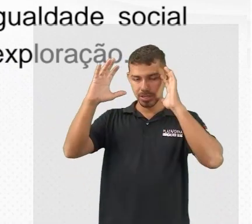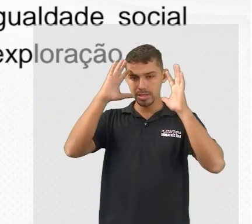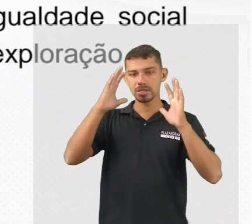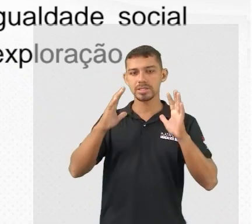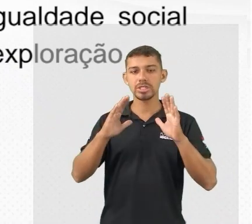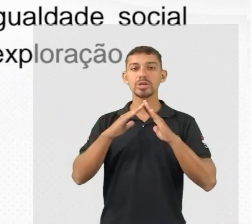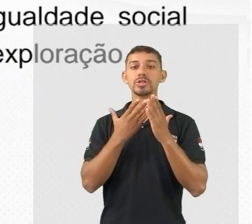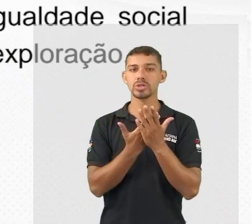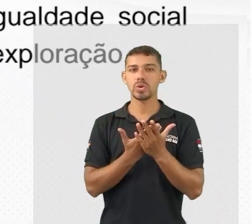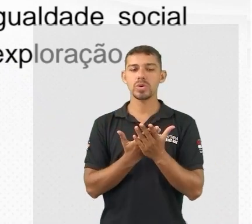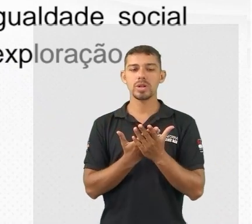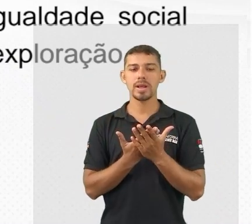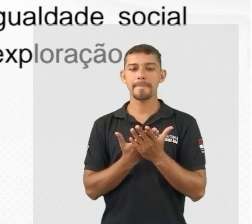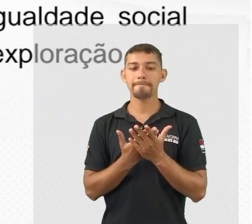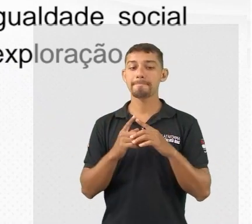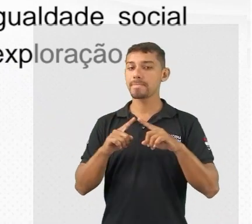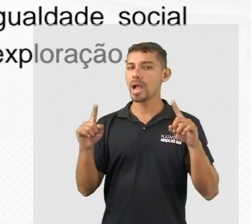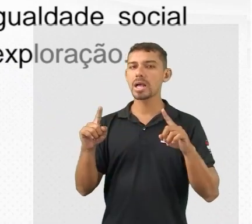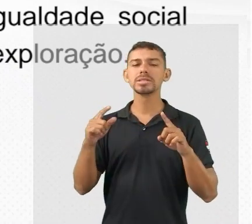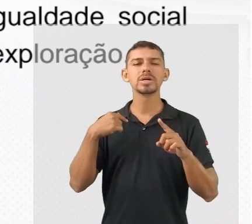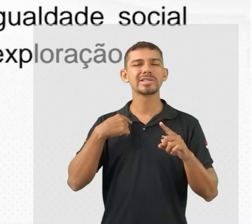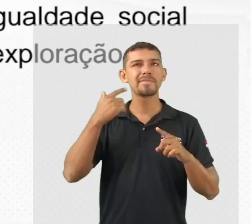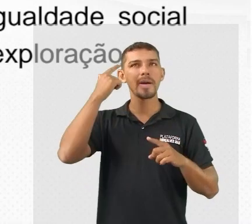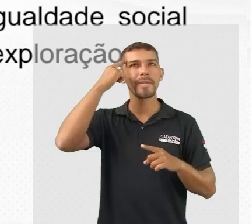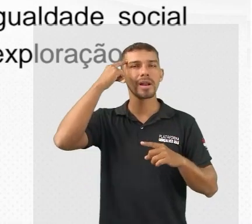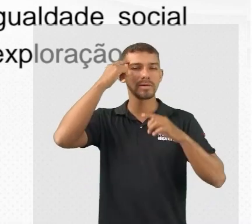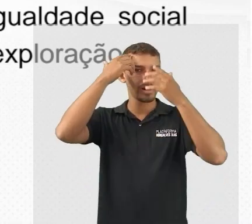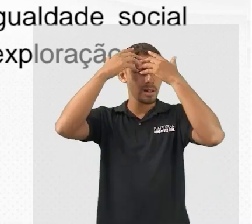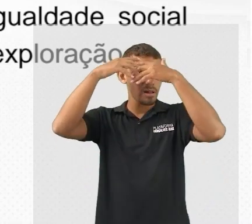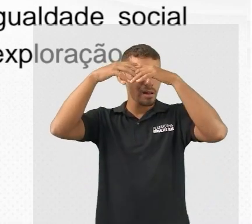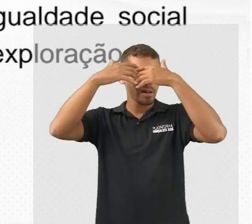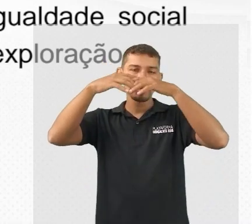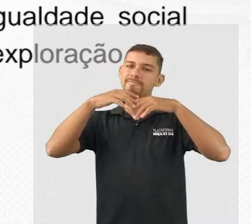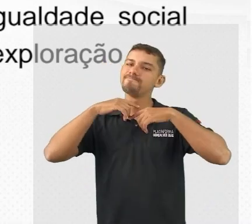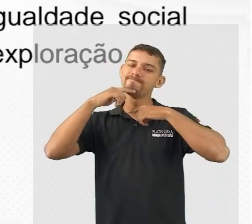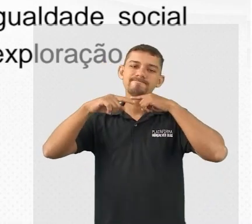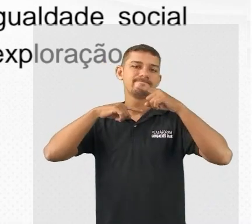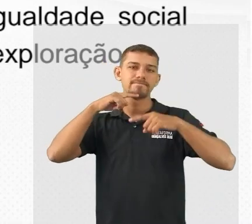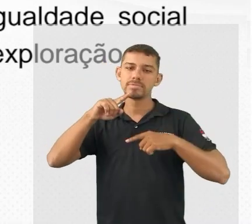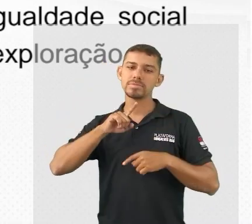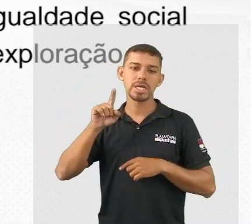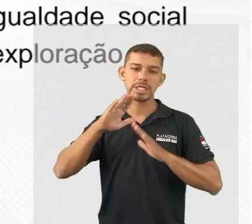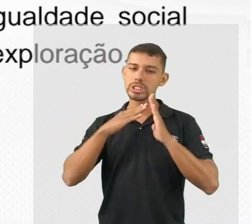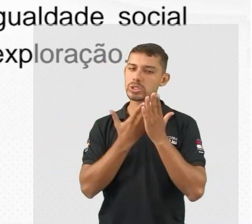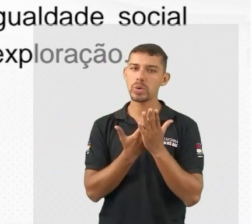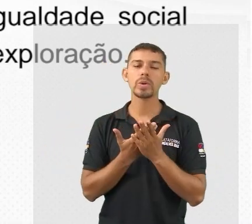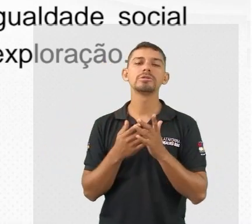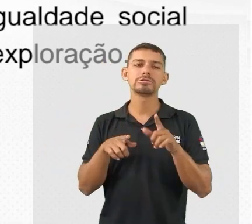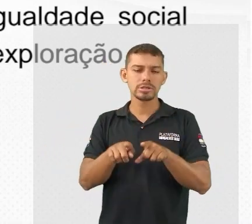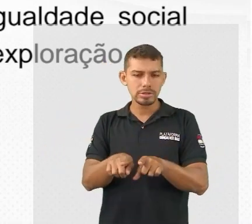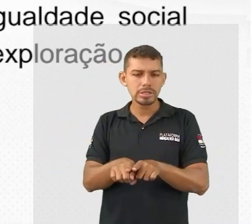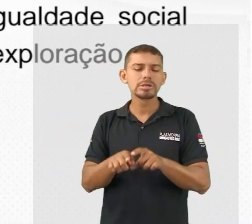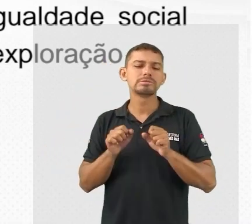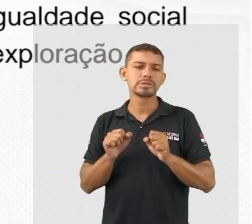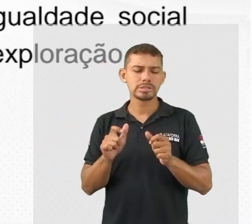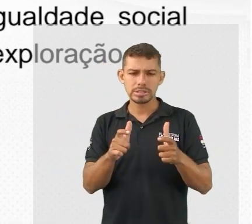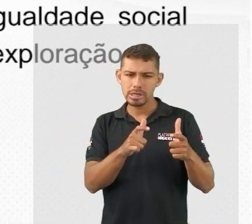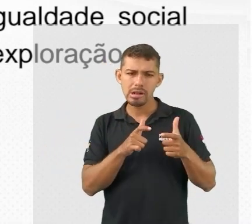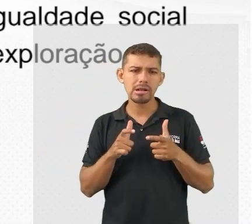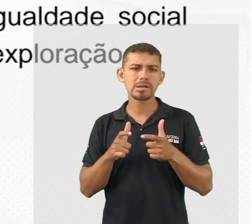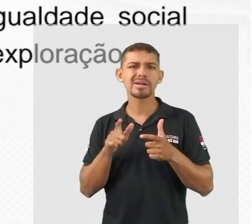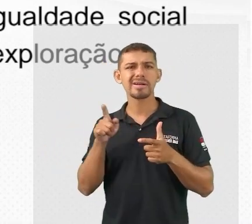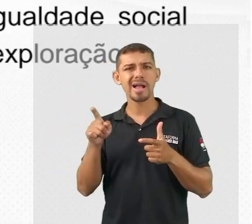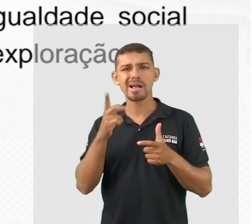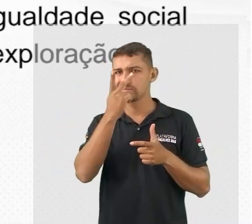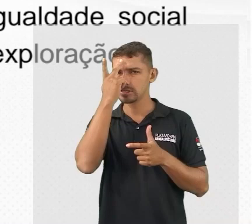escola. Mas quando eu também paro para refletir que, infelizmente, a escola também pode ser um local onde